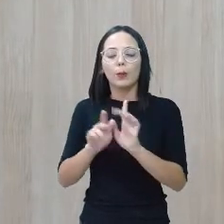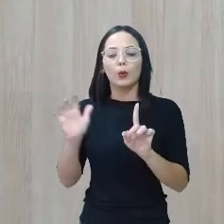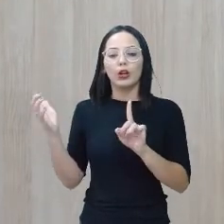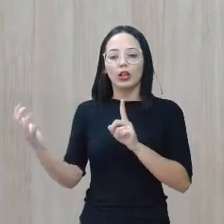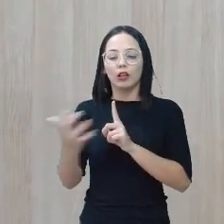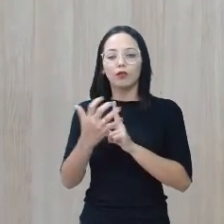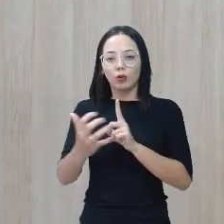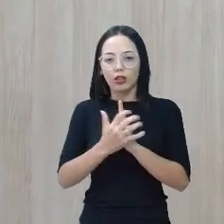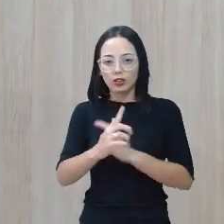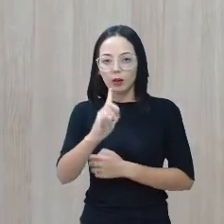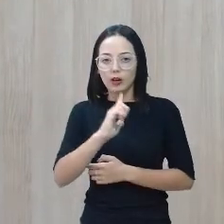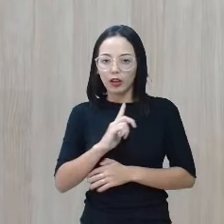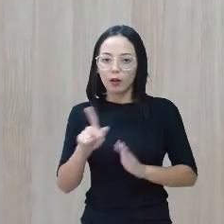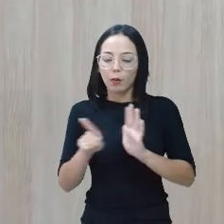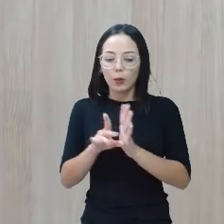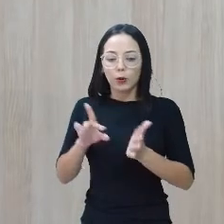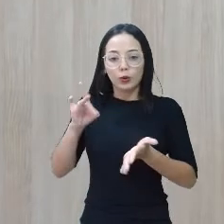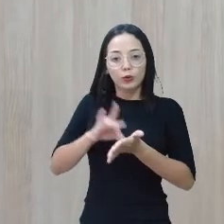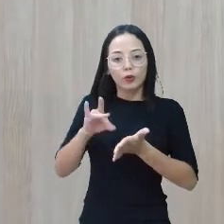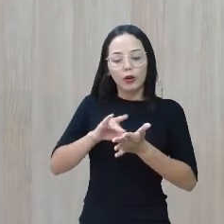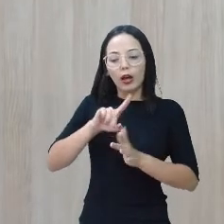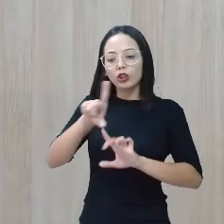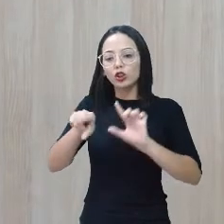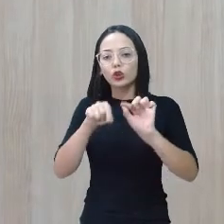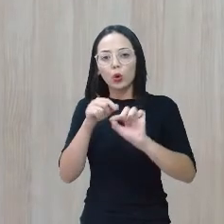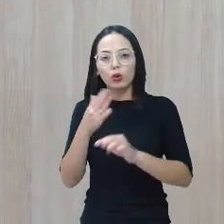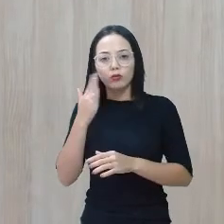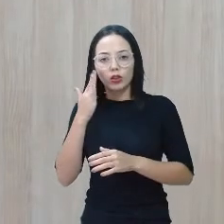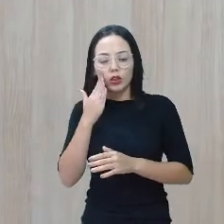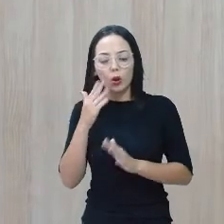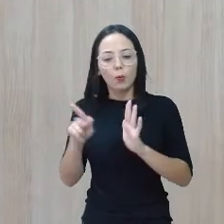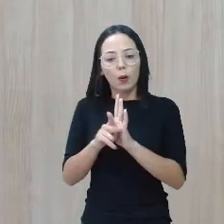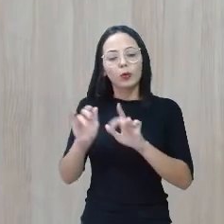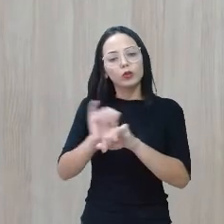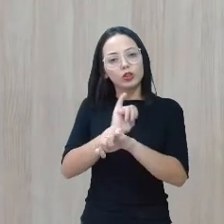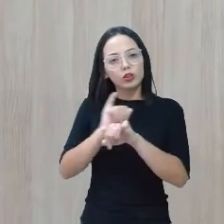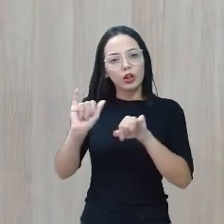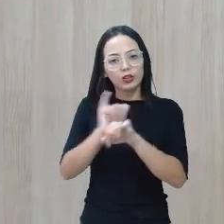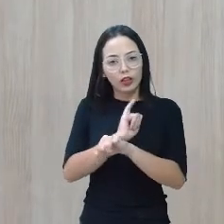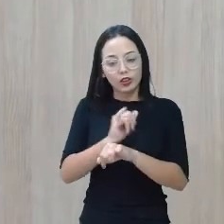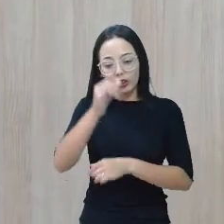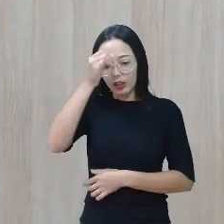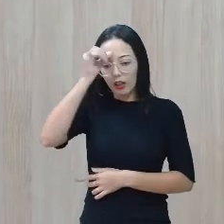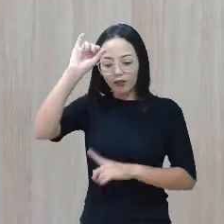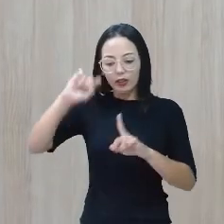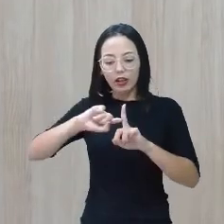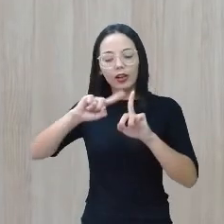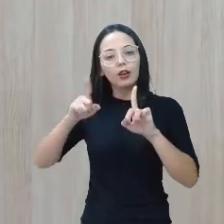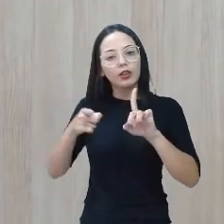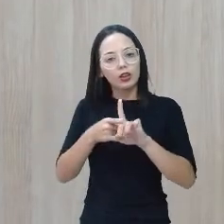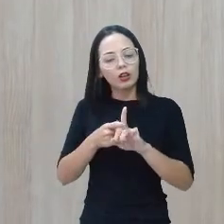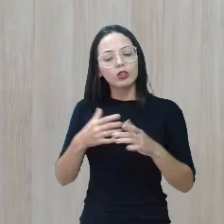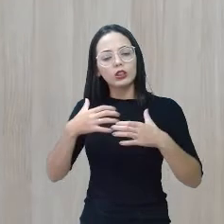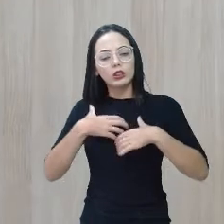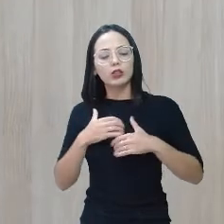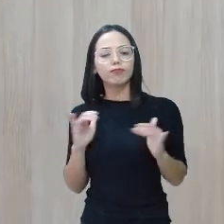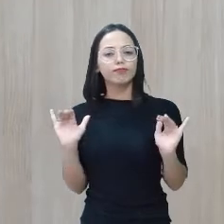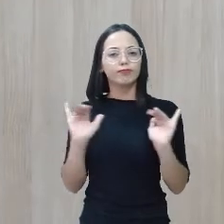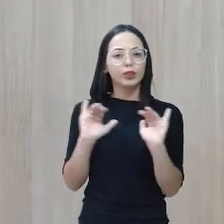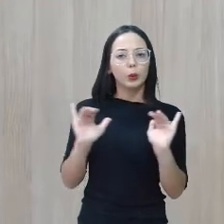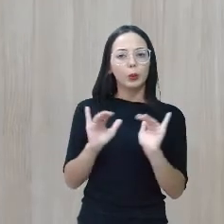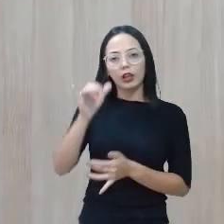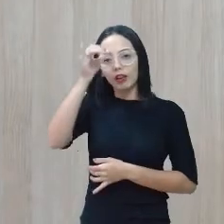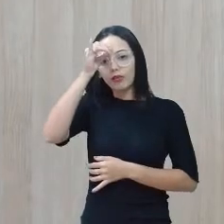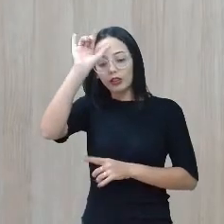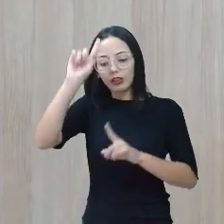que ela possua realmente escolha um método contraceptivo que vai realmente lhe deixar tranquila e